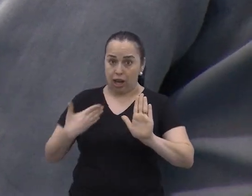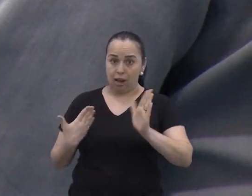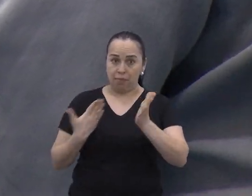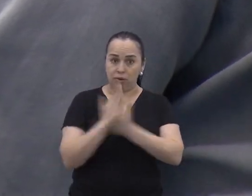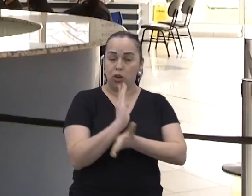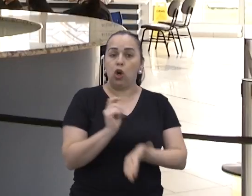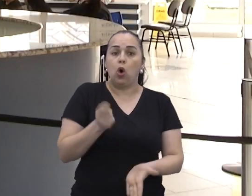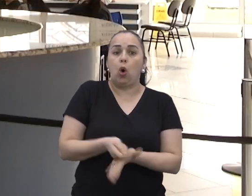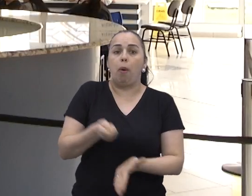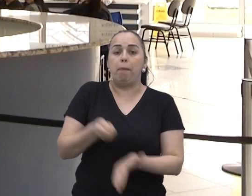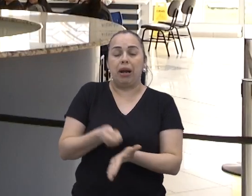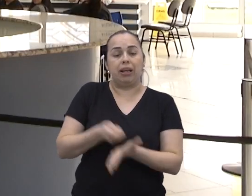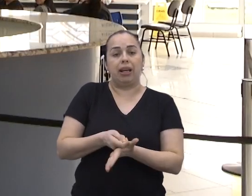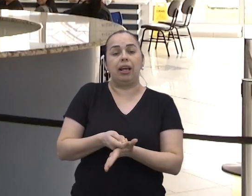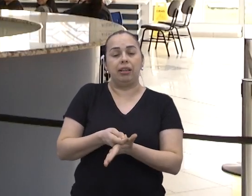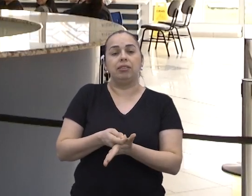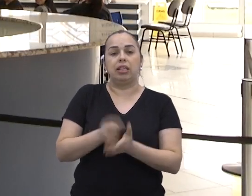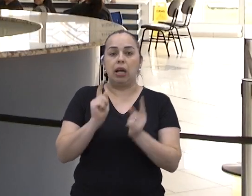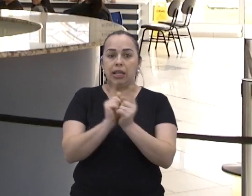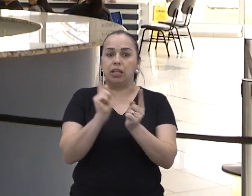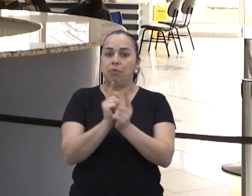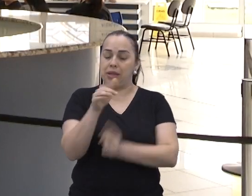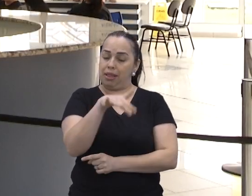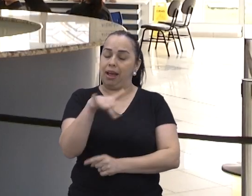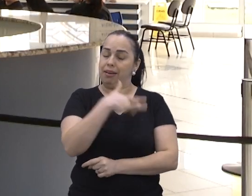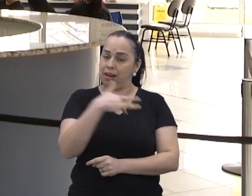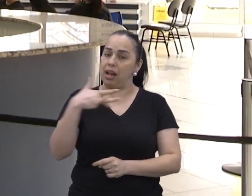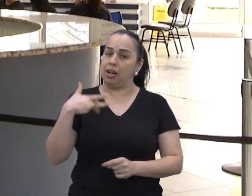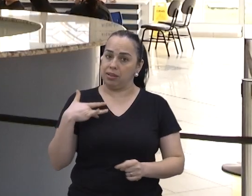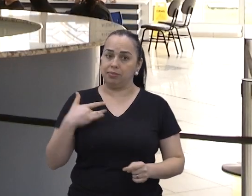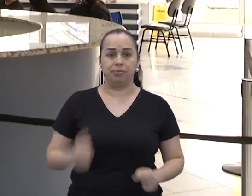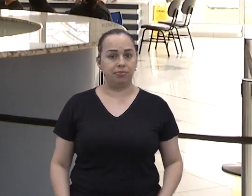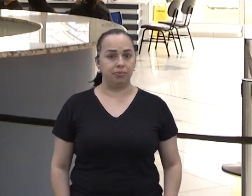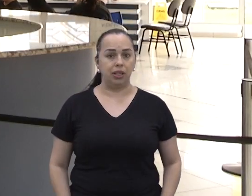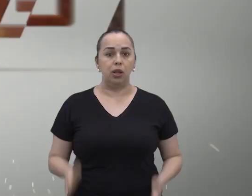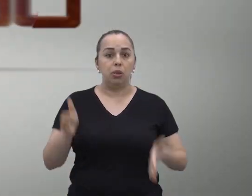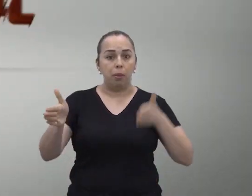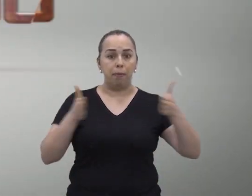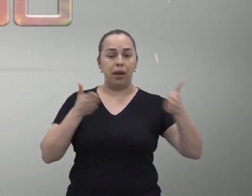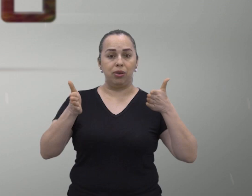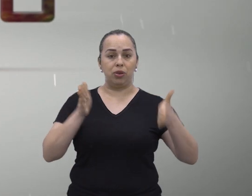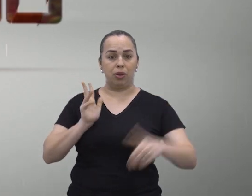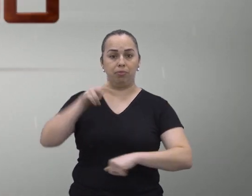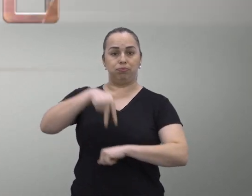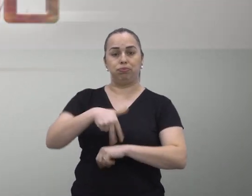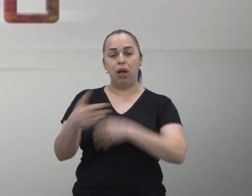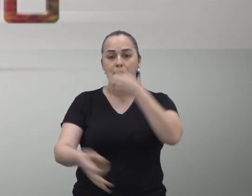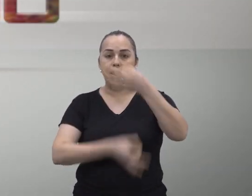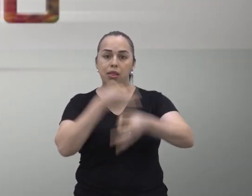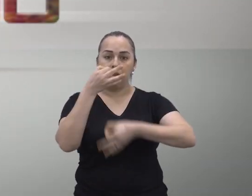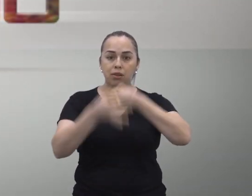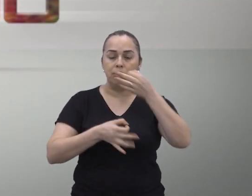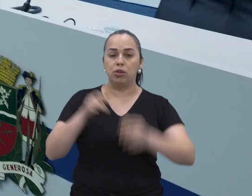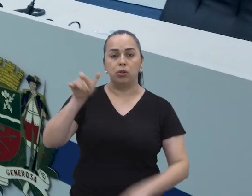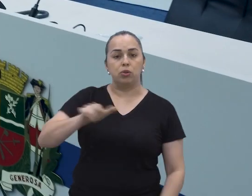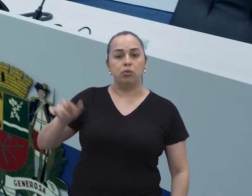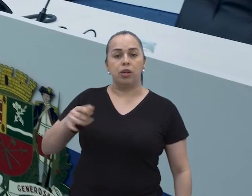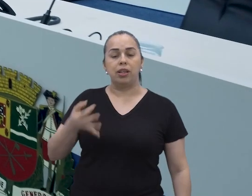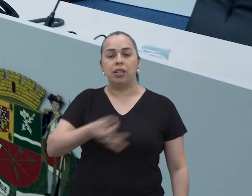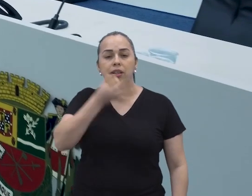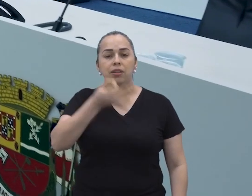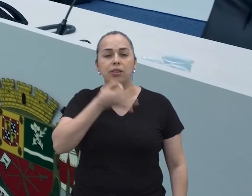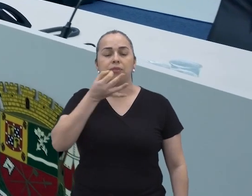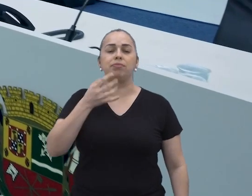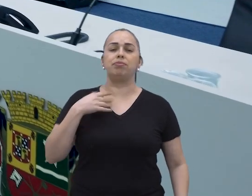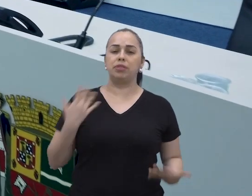aprovados também estavam cobranças para garantia no atendimento da saúde a moradores. Já durante o período do Pinga-Fogo, os